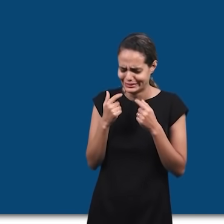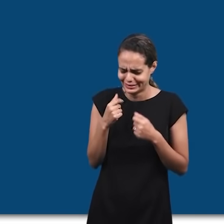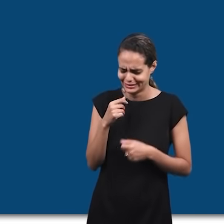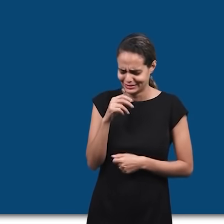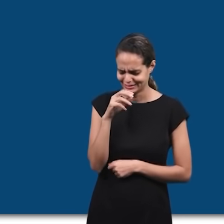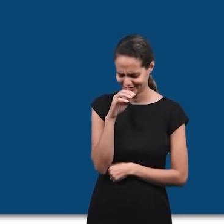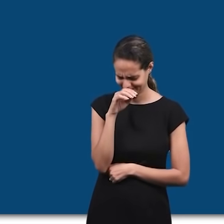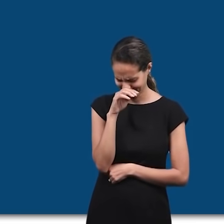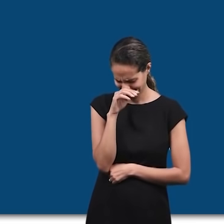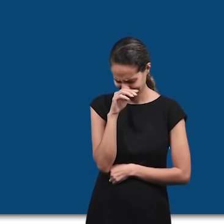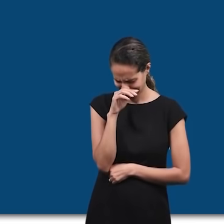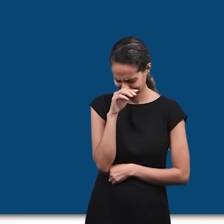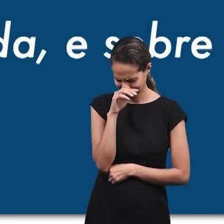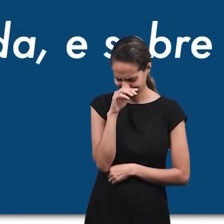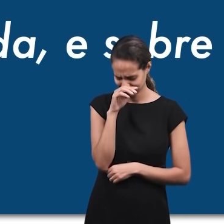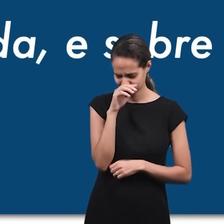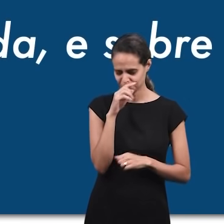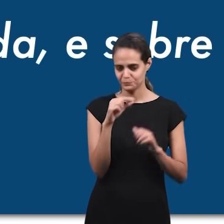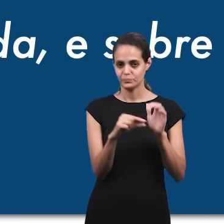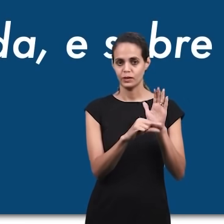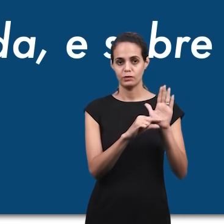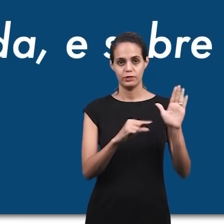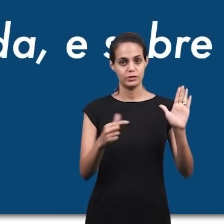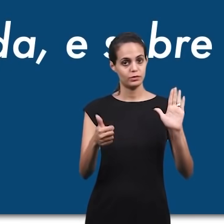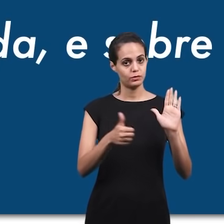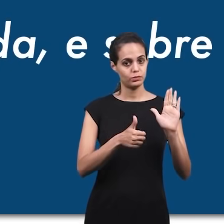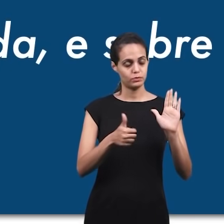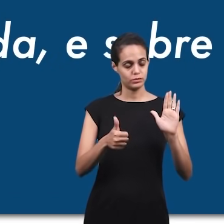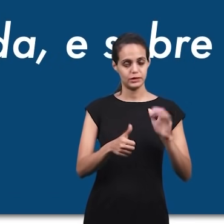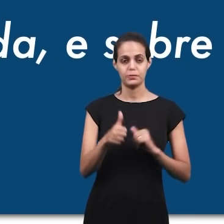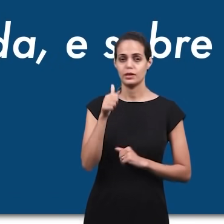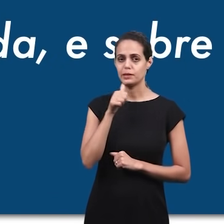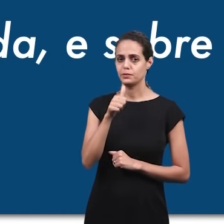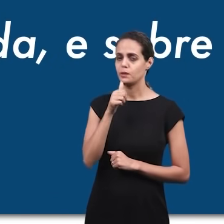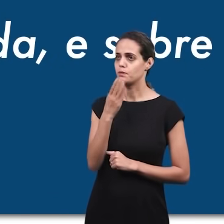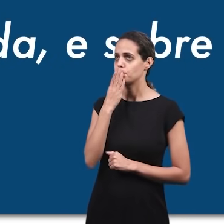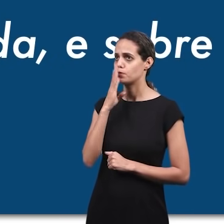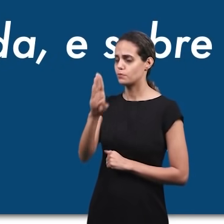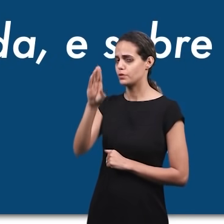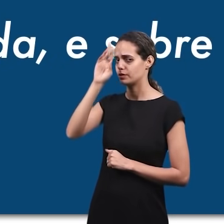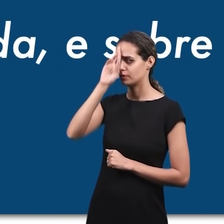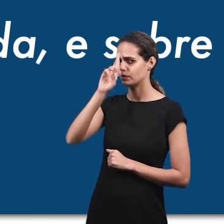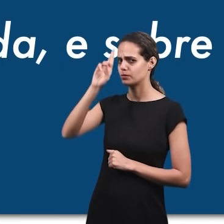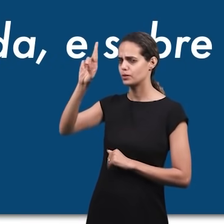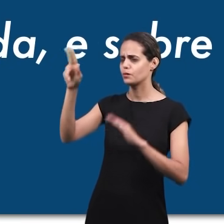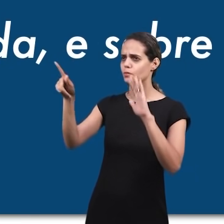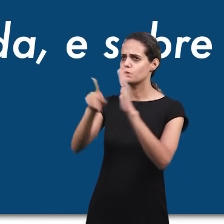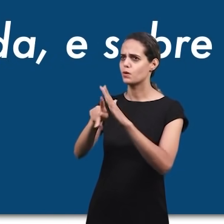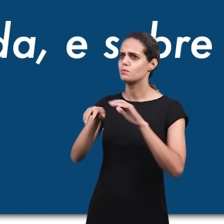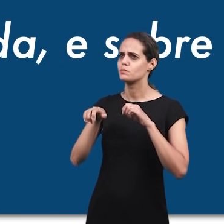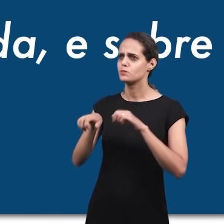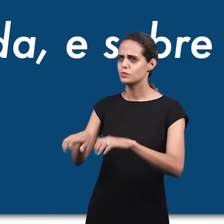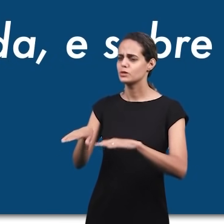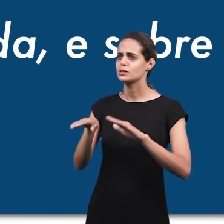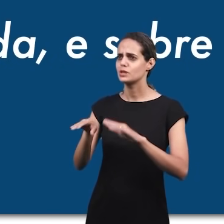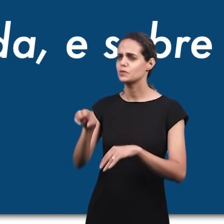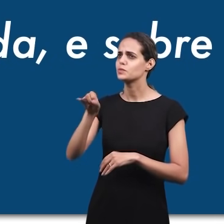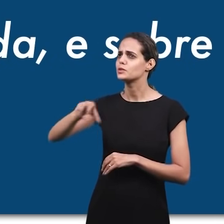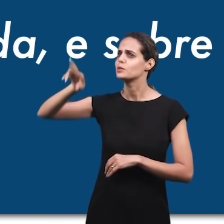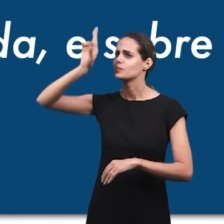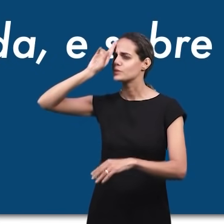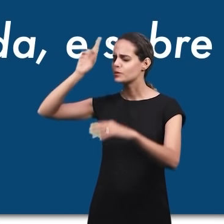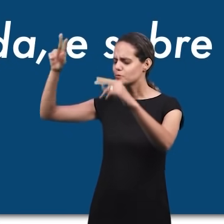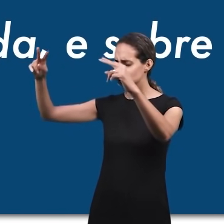abundantemente. Versículo 11. E voltou um voto dizendo: Senhor dos exércitos, se